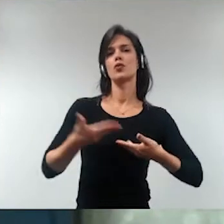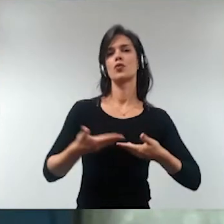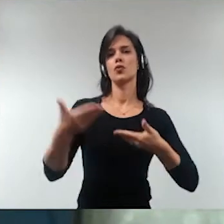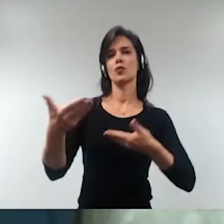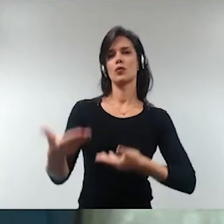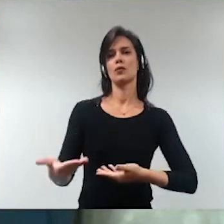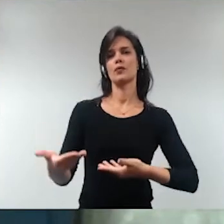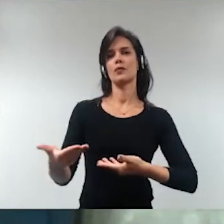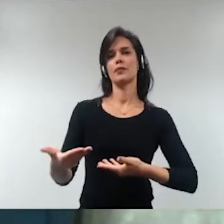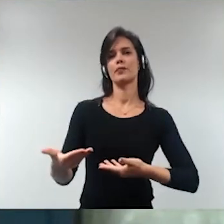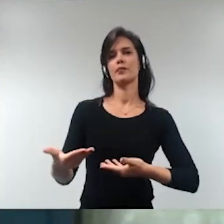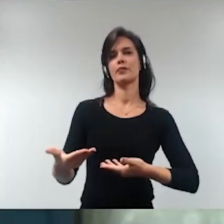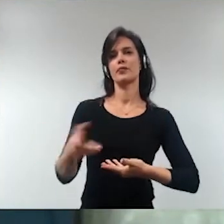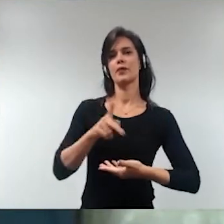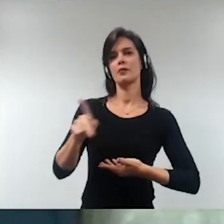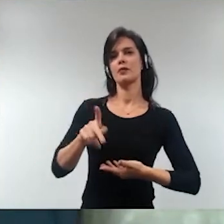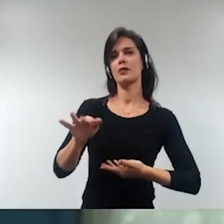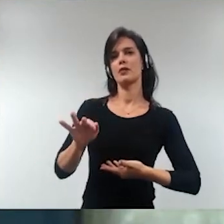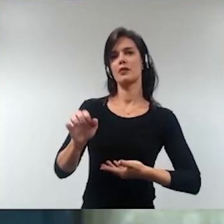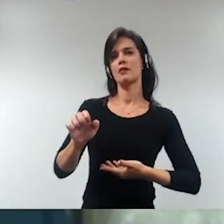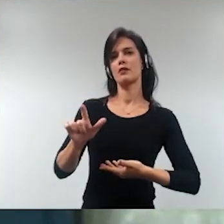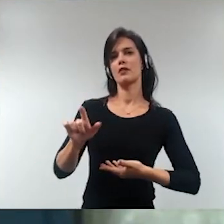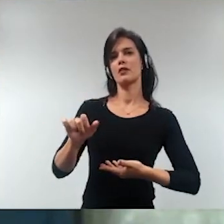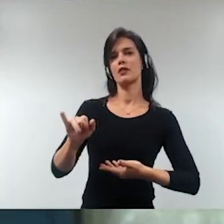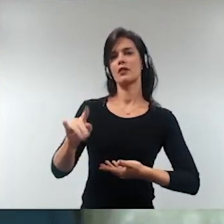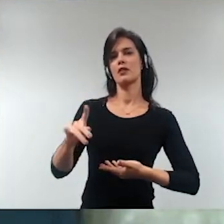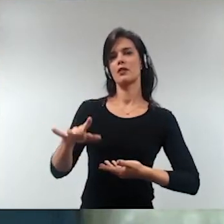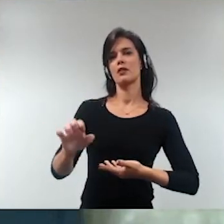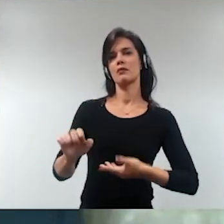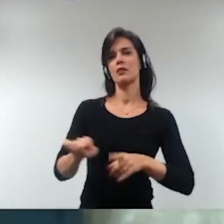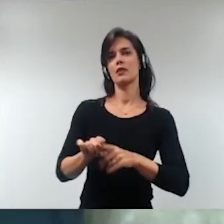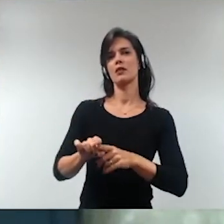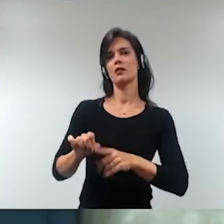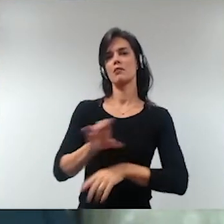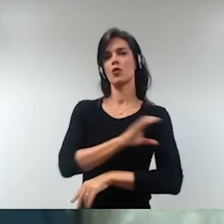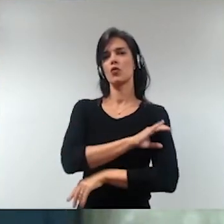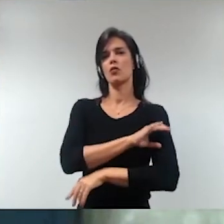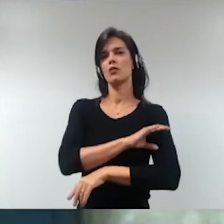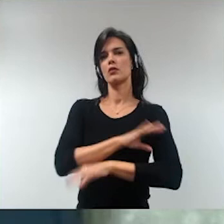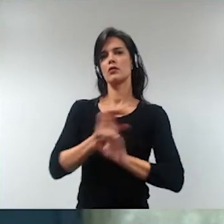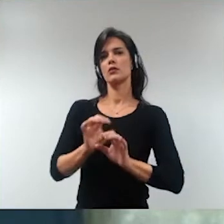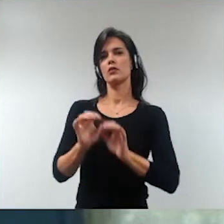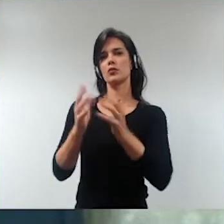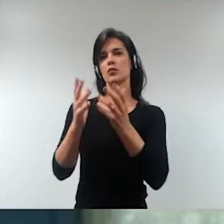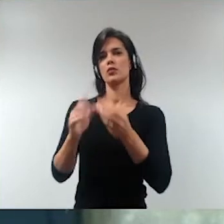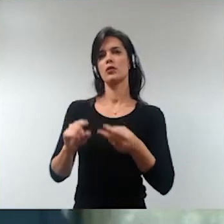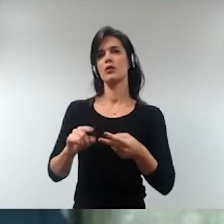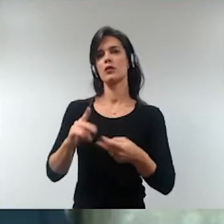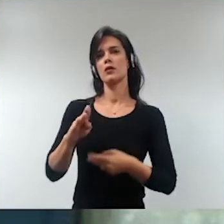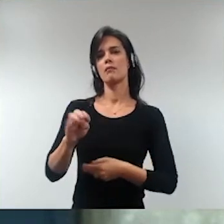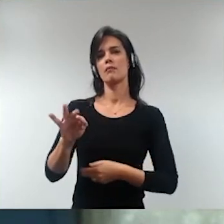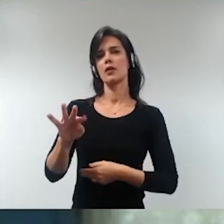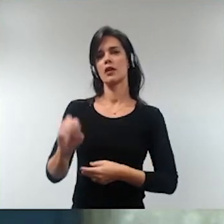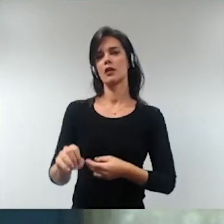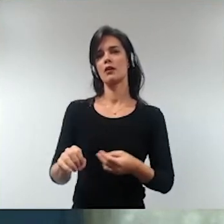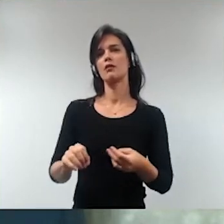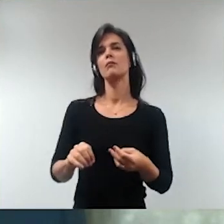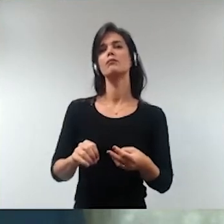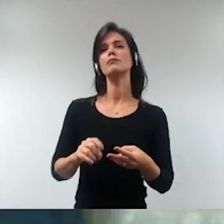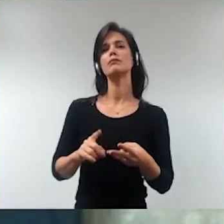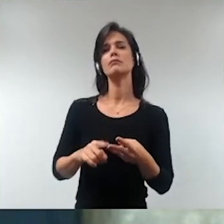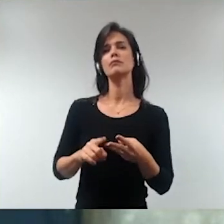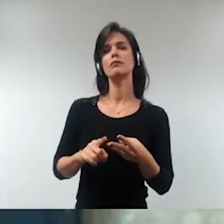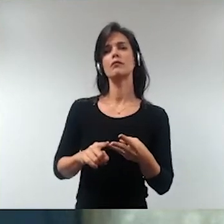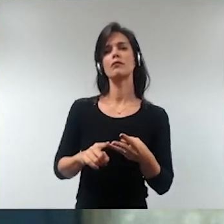que me foi feito pelo presidente Felipe Santa Cruz, pelos coordenadores desse evento, Beto Simonetti, ao nosso